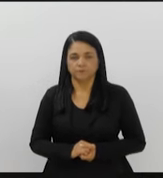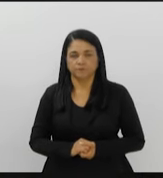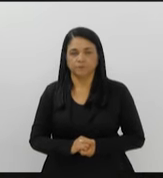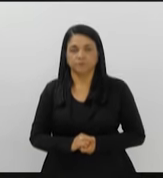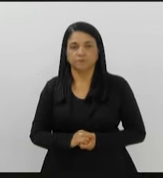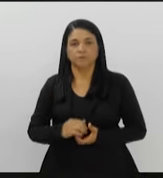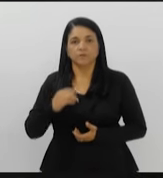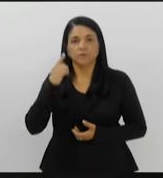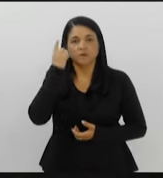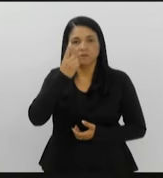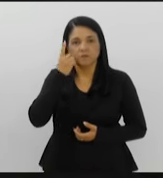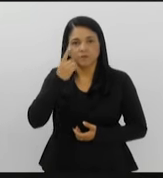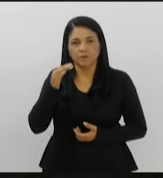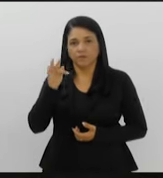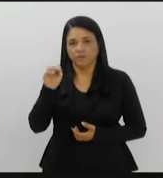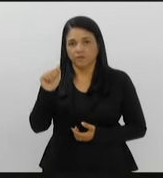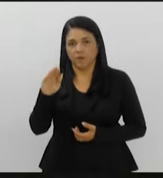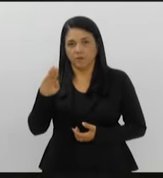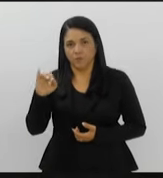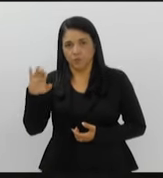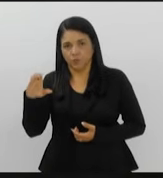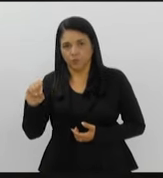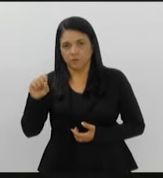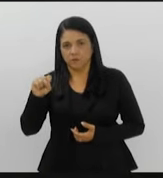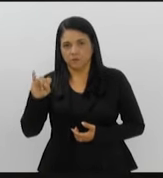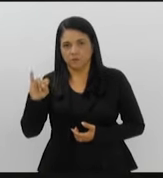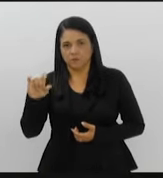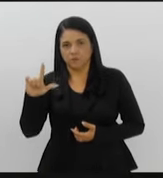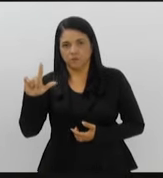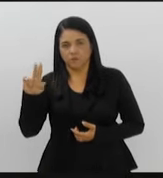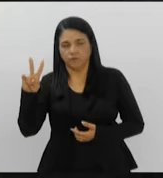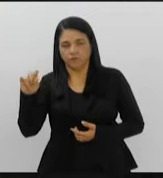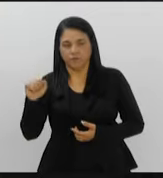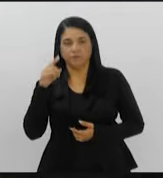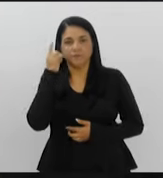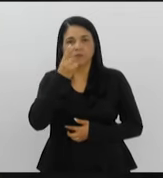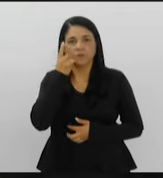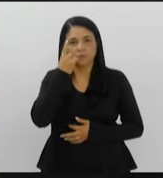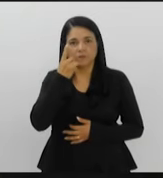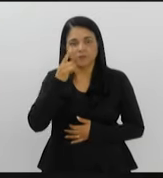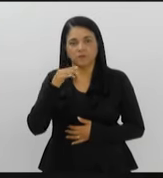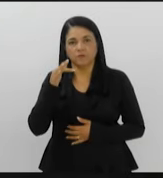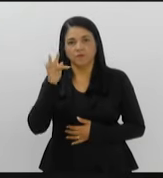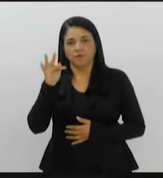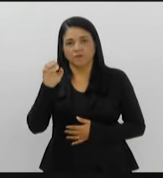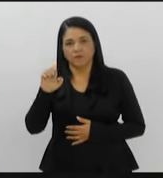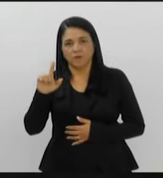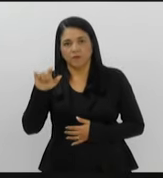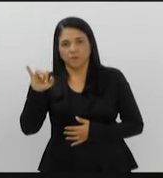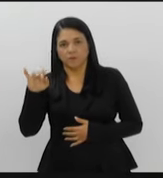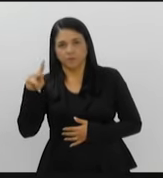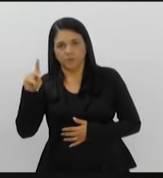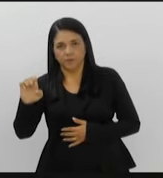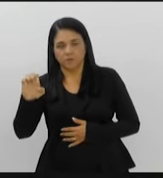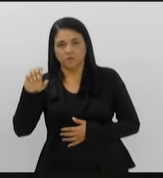Nosso nobre deputado, Fábio Silva. Nosso nobre deputado, Felipe Soares.